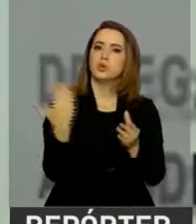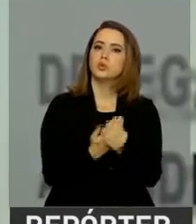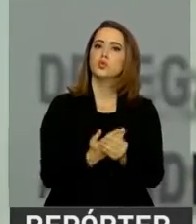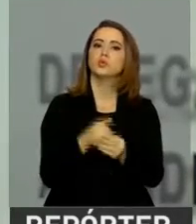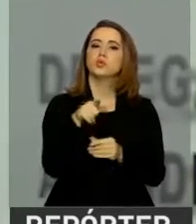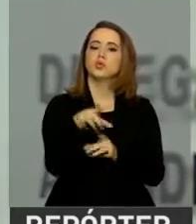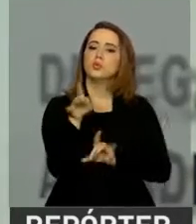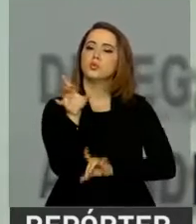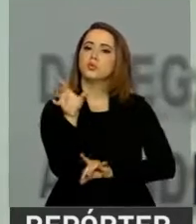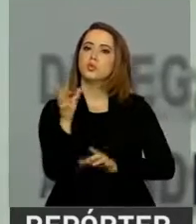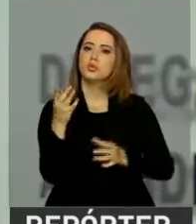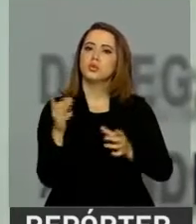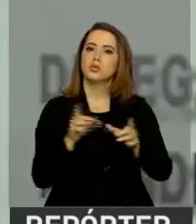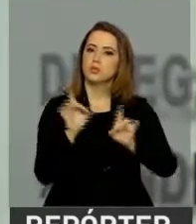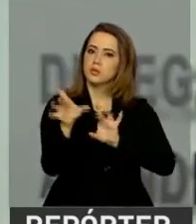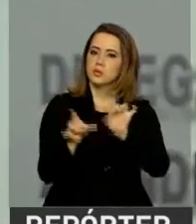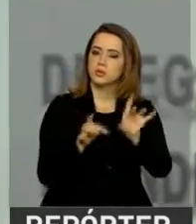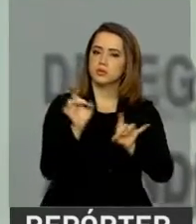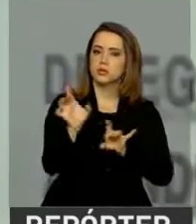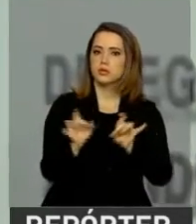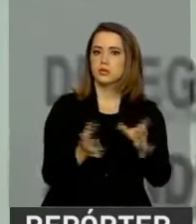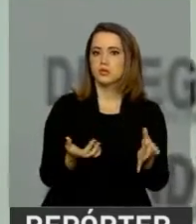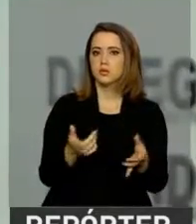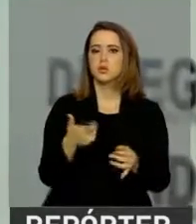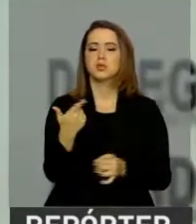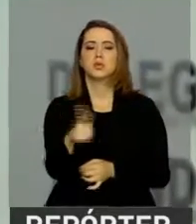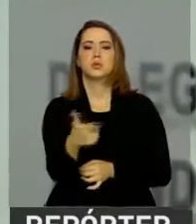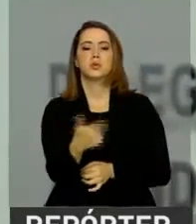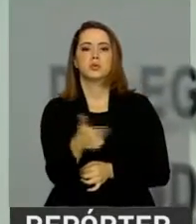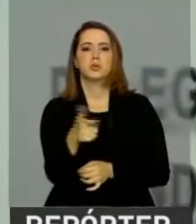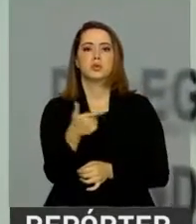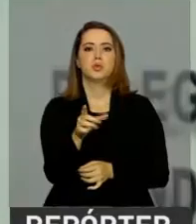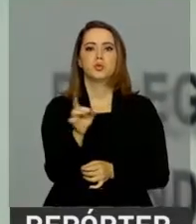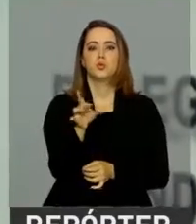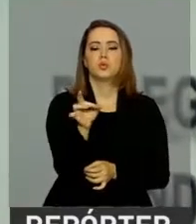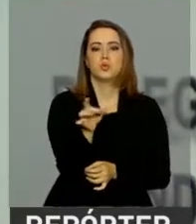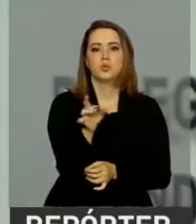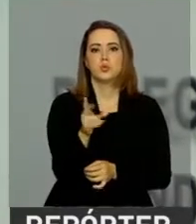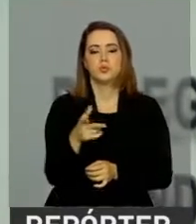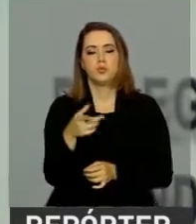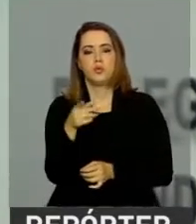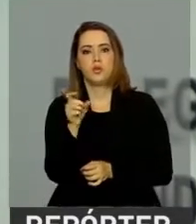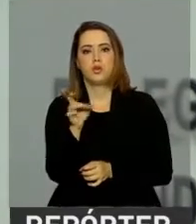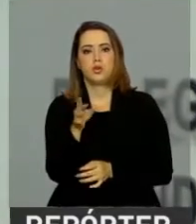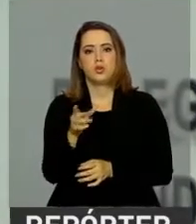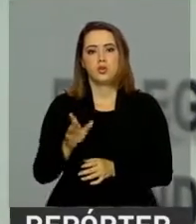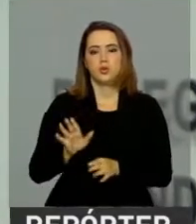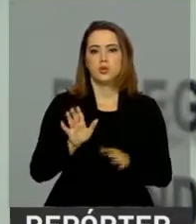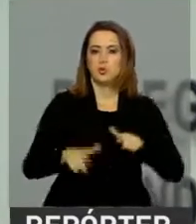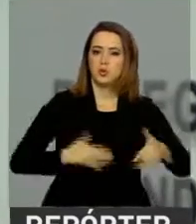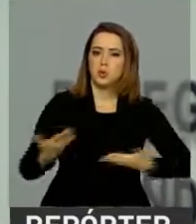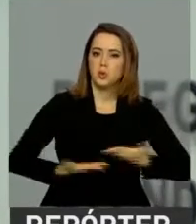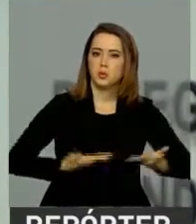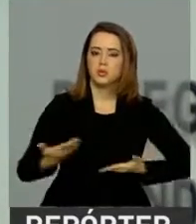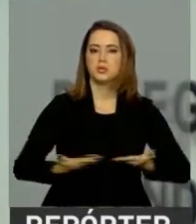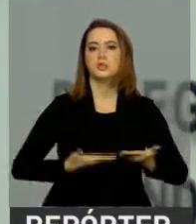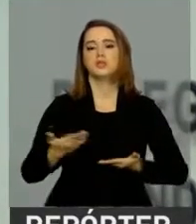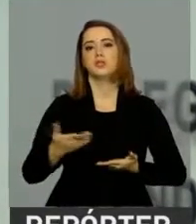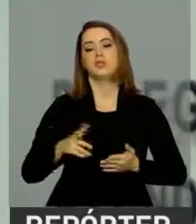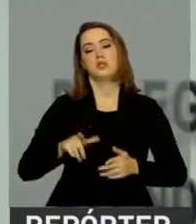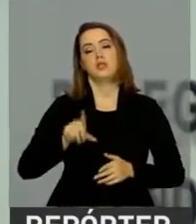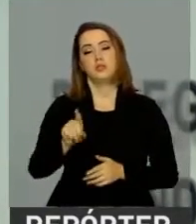especializada, onde não existe mais aqueles pagamentos de cestas básicas, prestação de serviços a comunidades. E foi criada uma rede